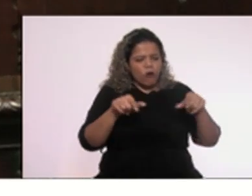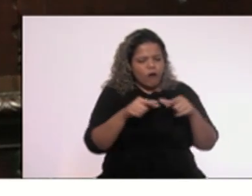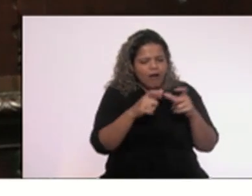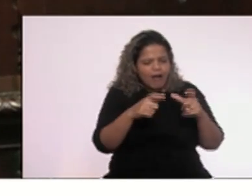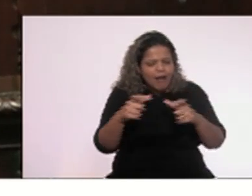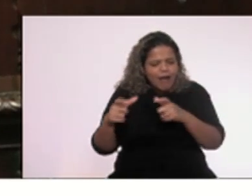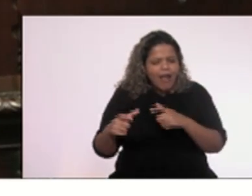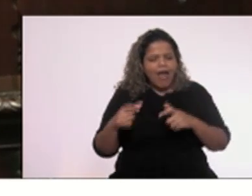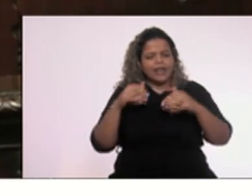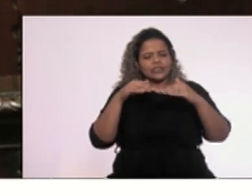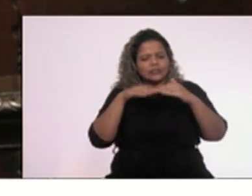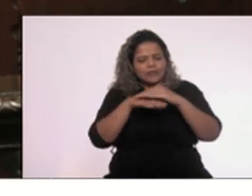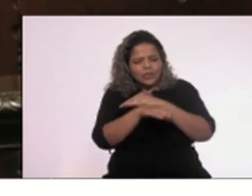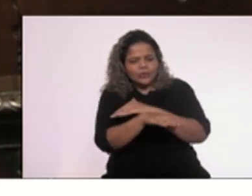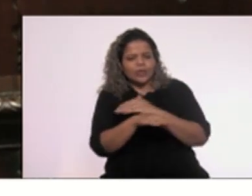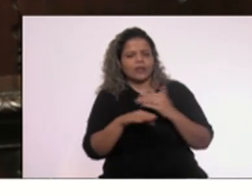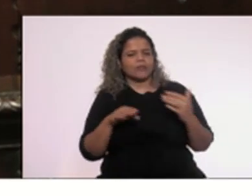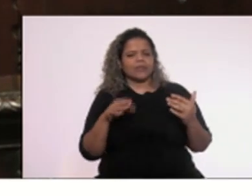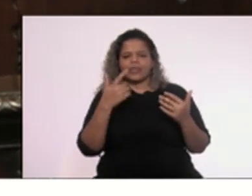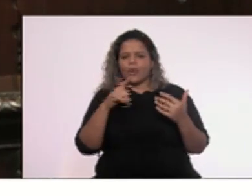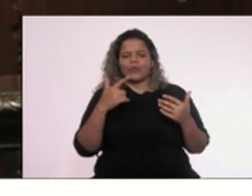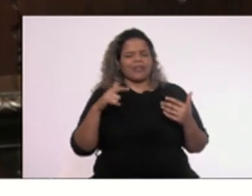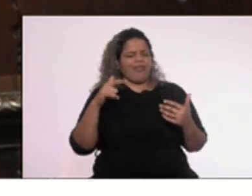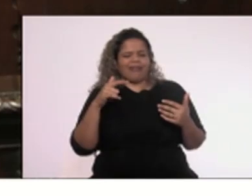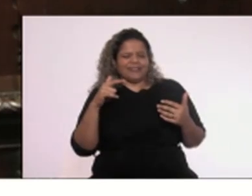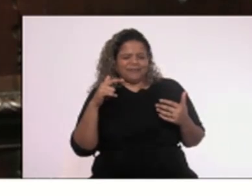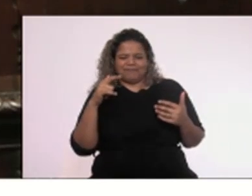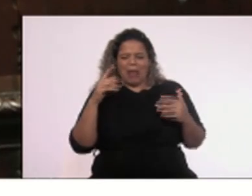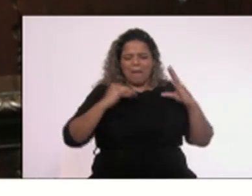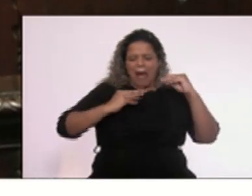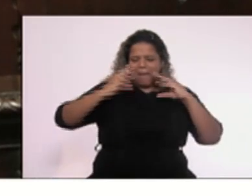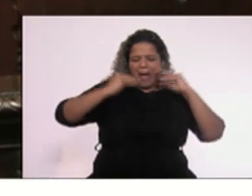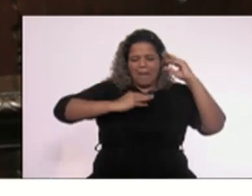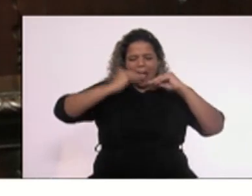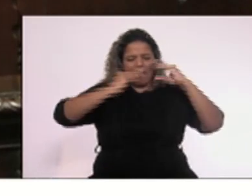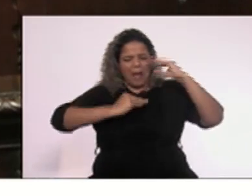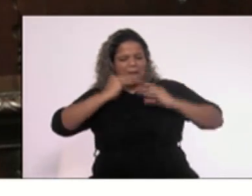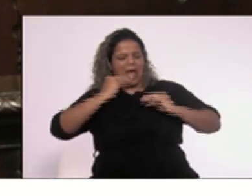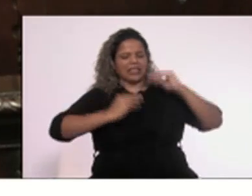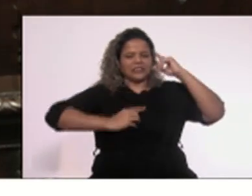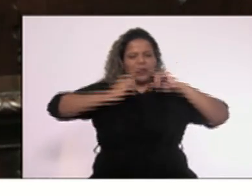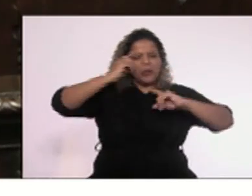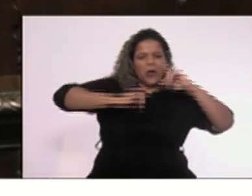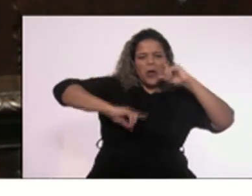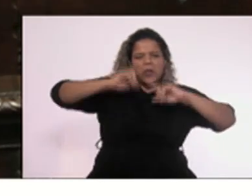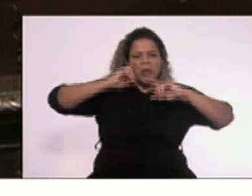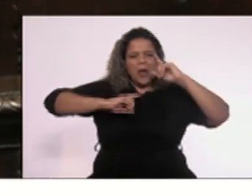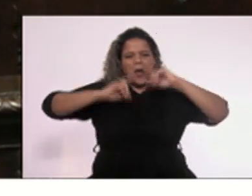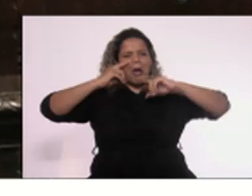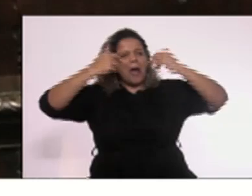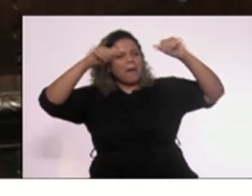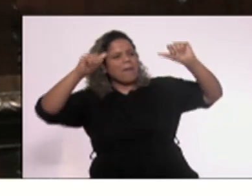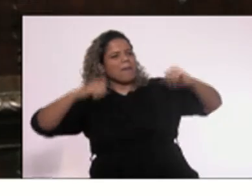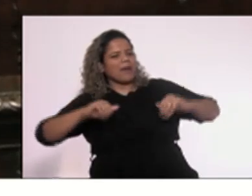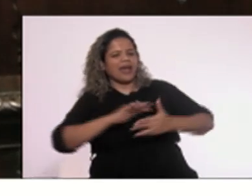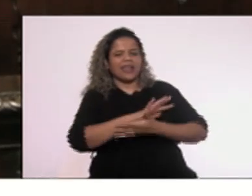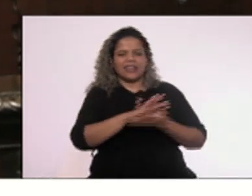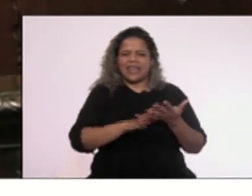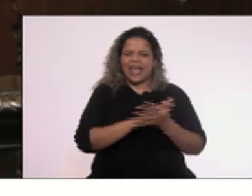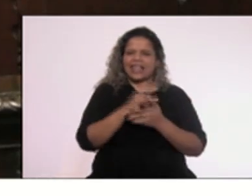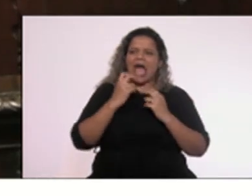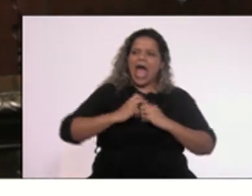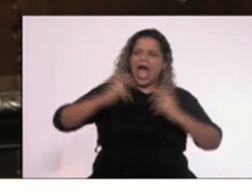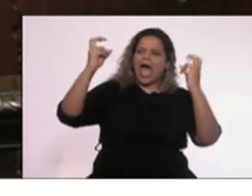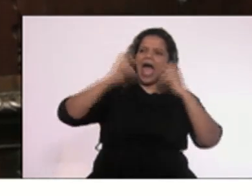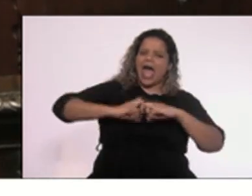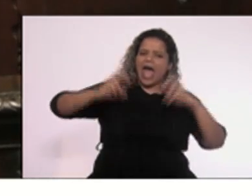o estacionamento, e não vai ter mimimi de esquerdista, não vai ter chororô, não vai ter militância paga, gritando